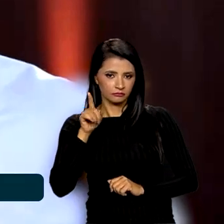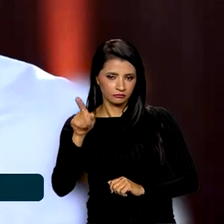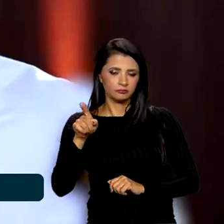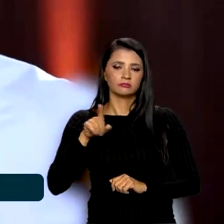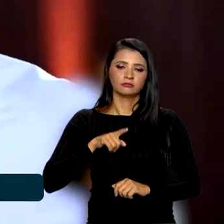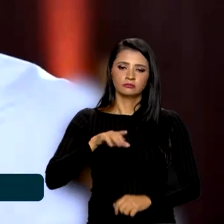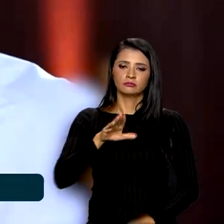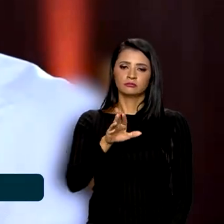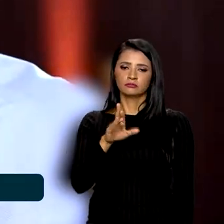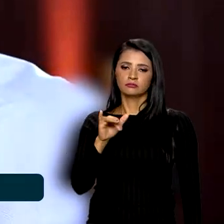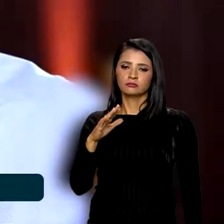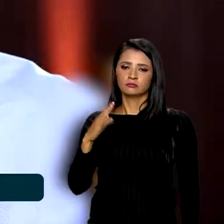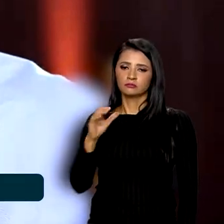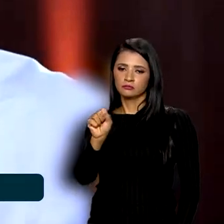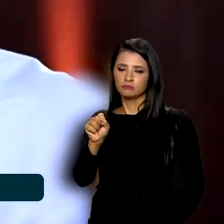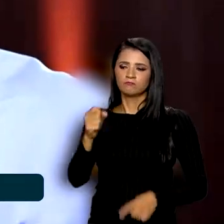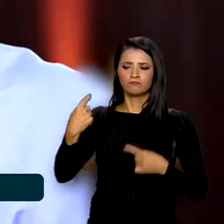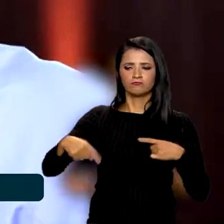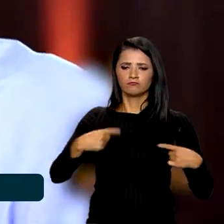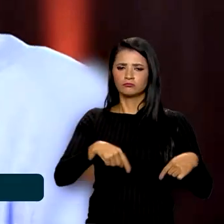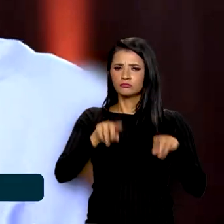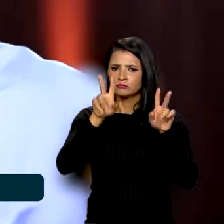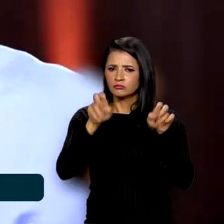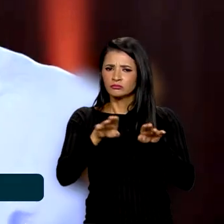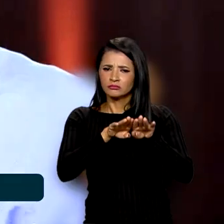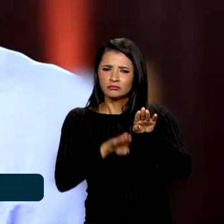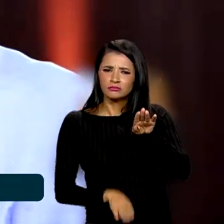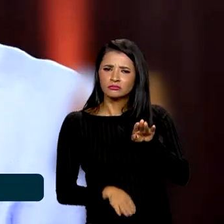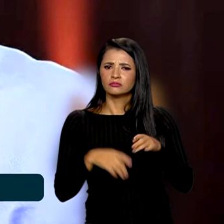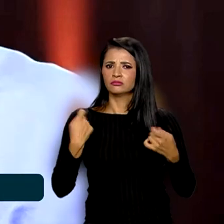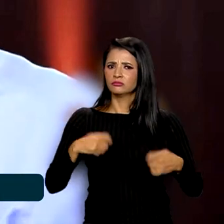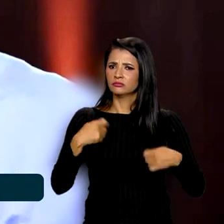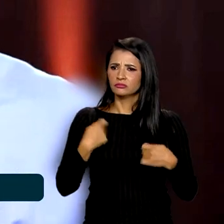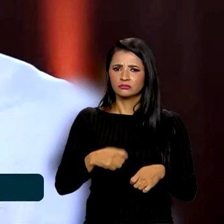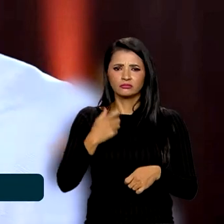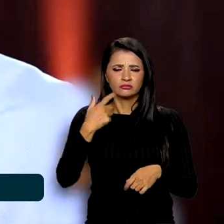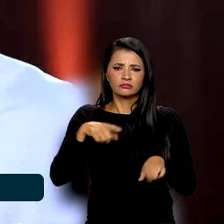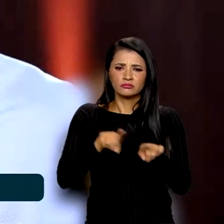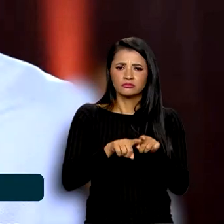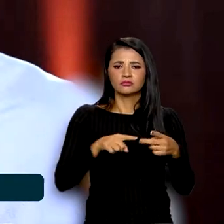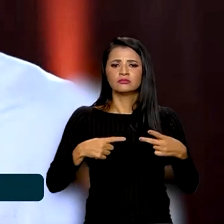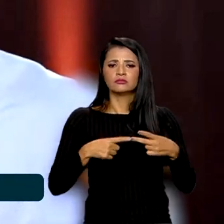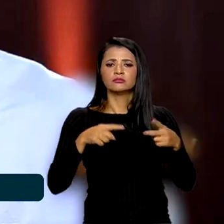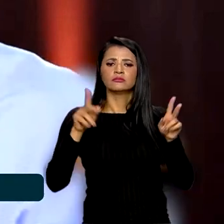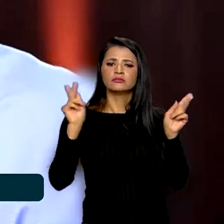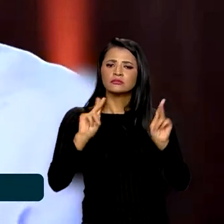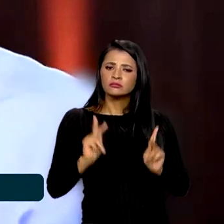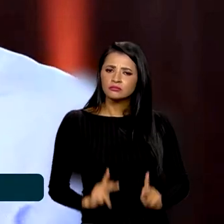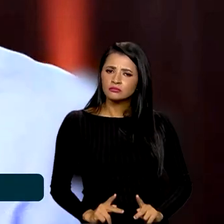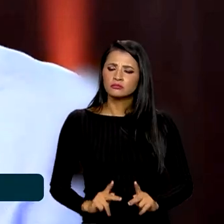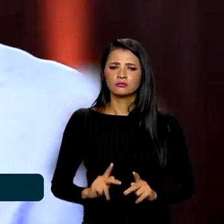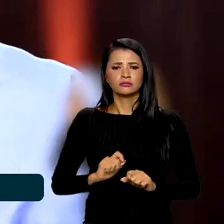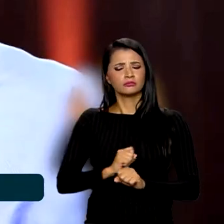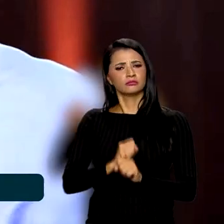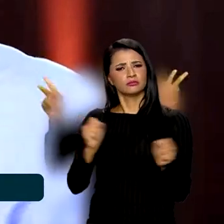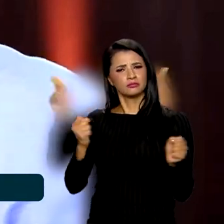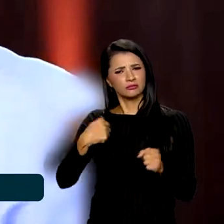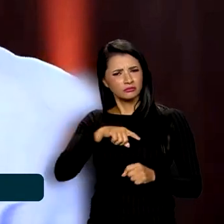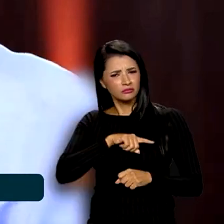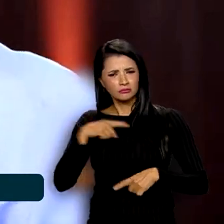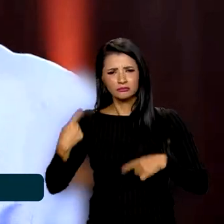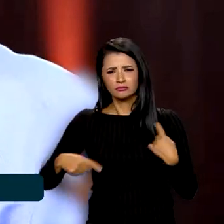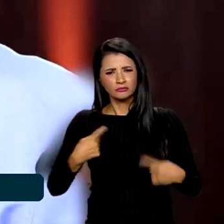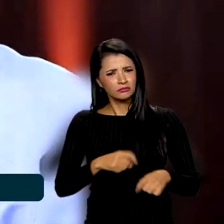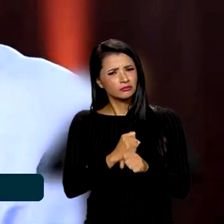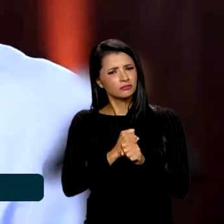questão da desigualdade, sabe? Vamos discutir, nós temos que discutir a questão da paz. Não é possível que a gente não discuta, ou seja,